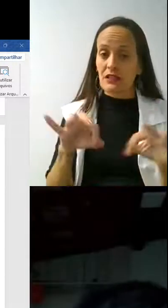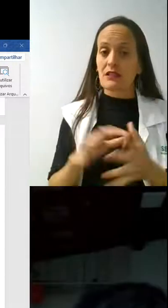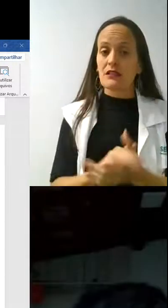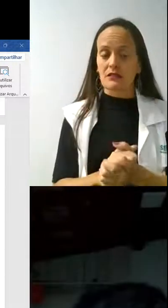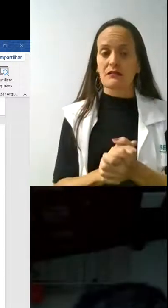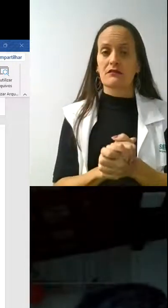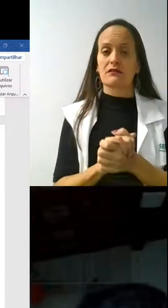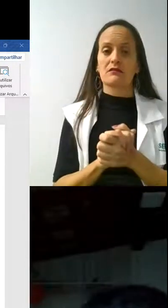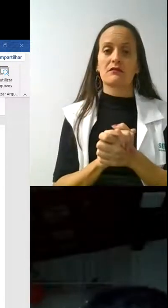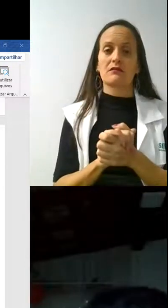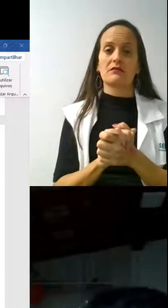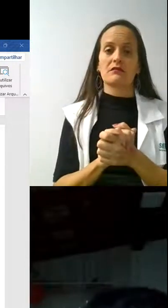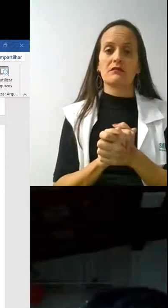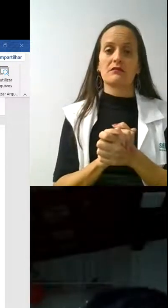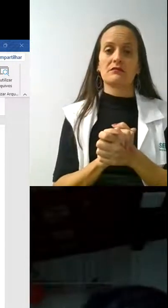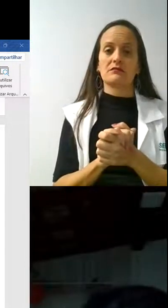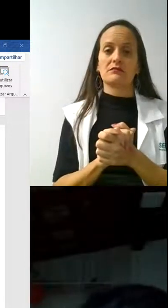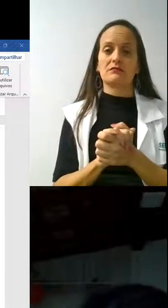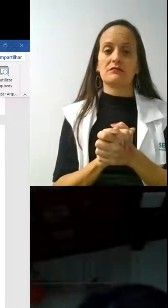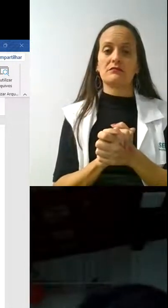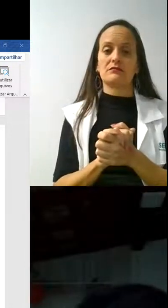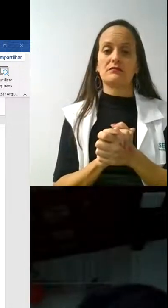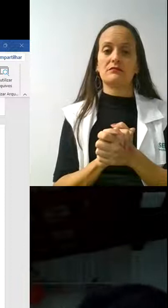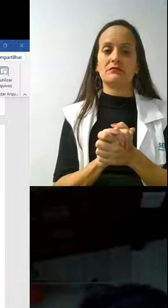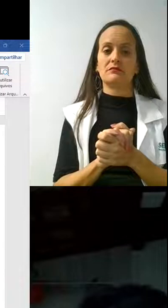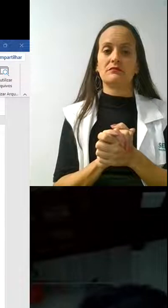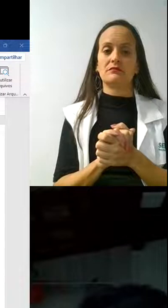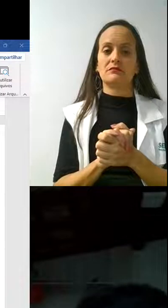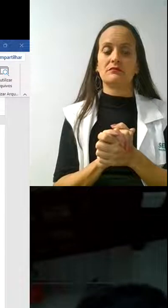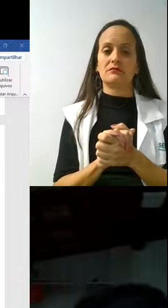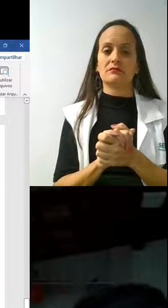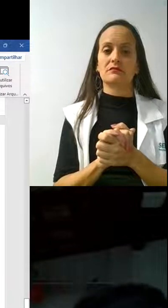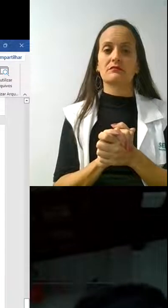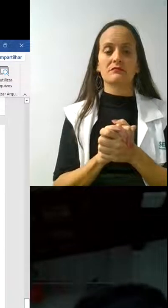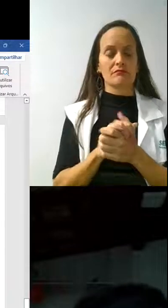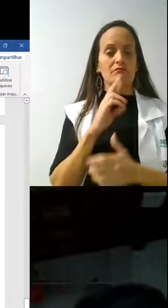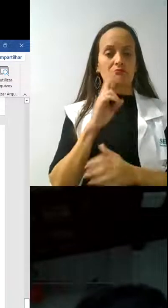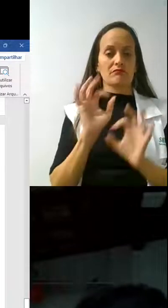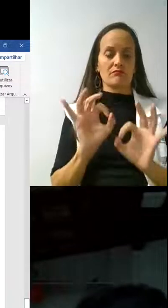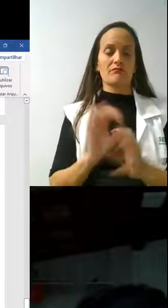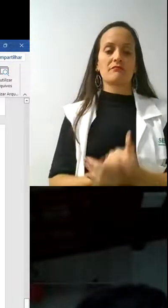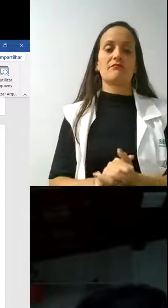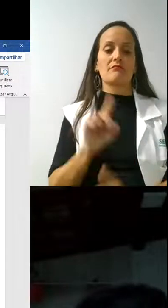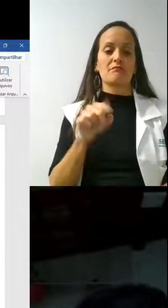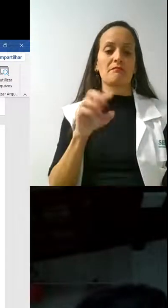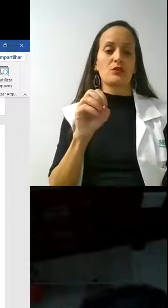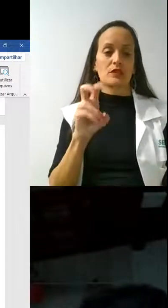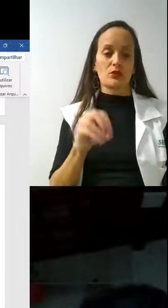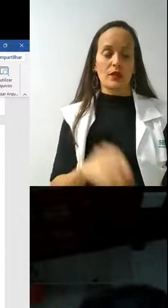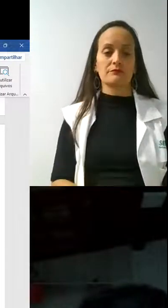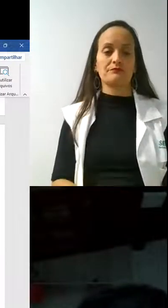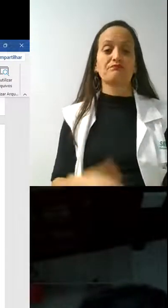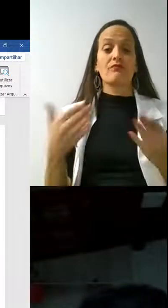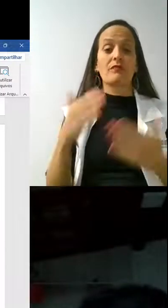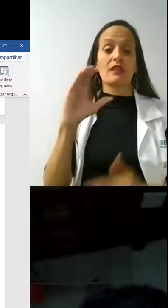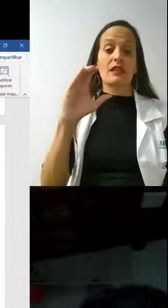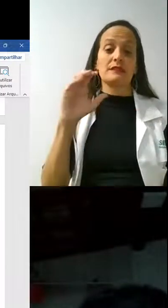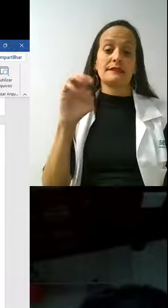transformar para milímetro. Fica quanto? 1.050. Beleza? Centímetros.